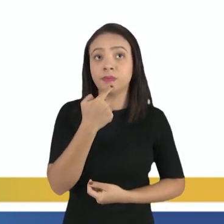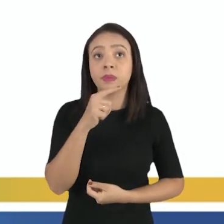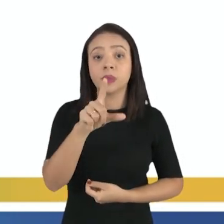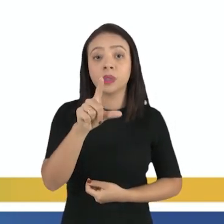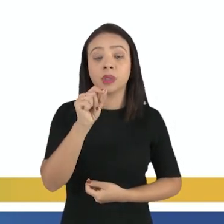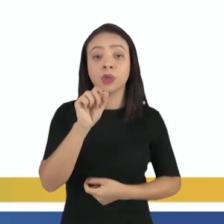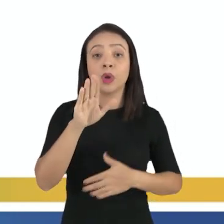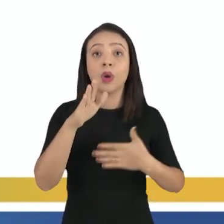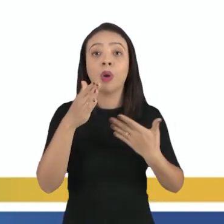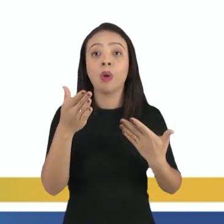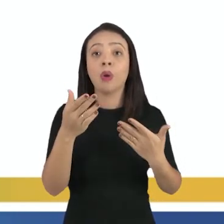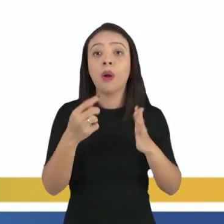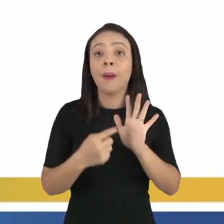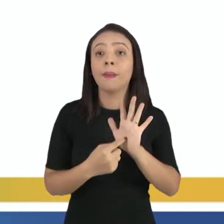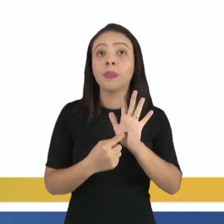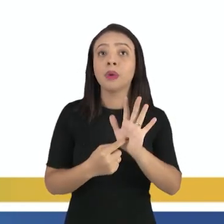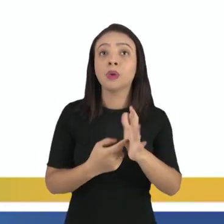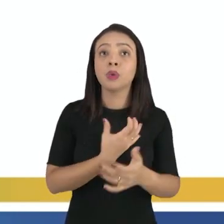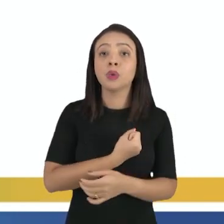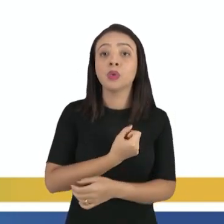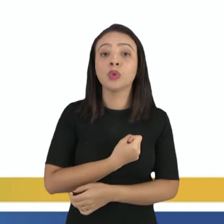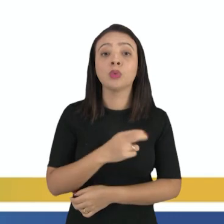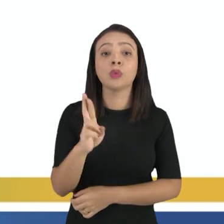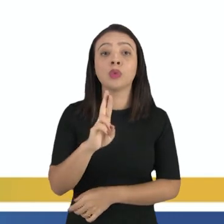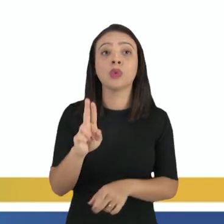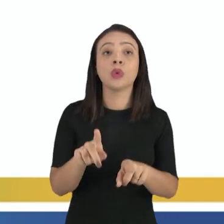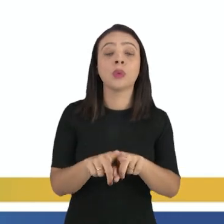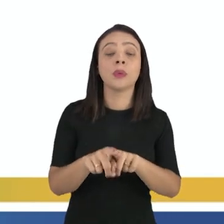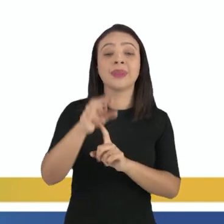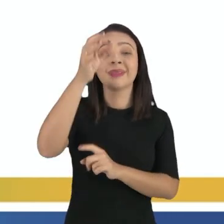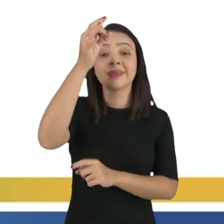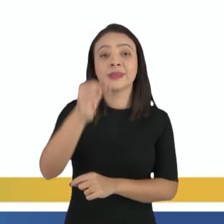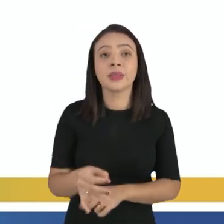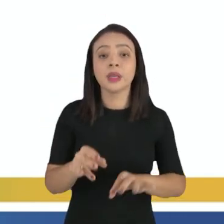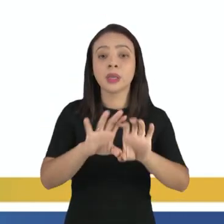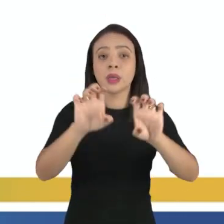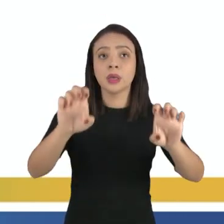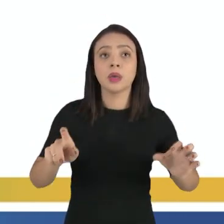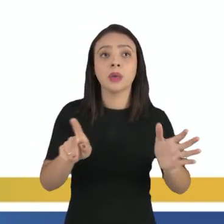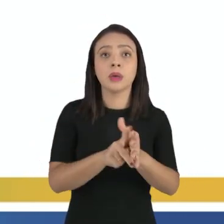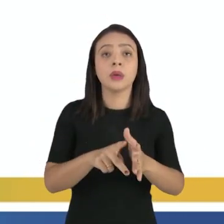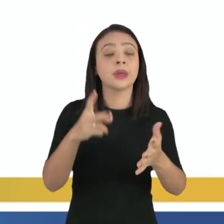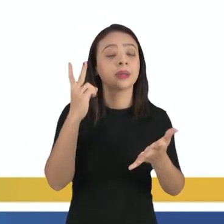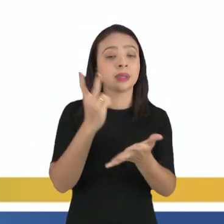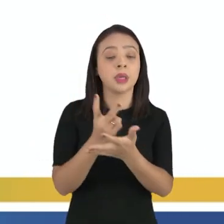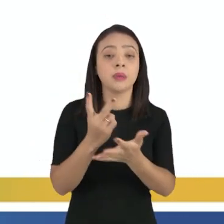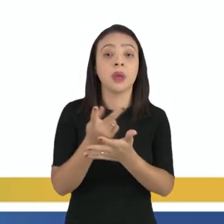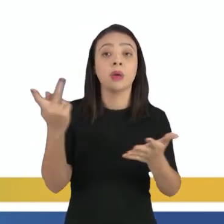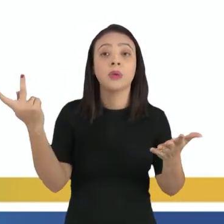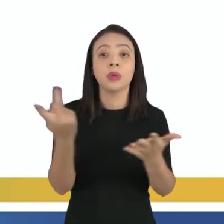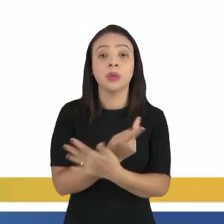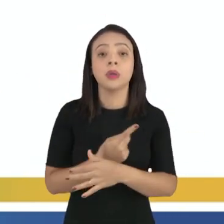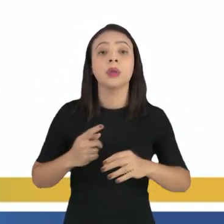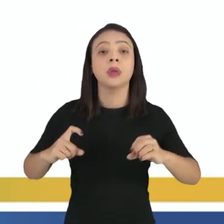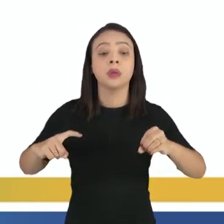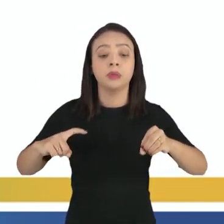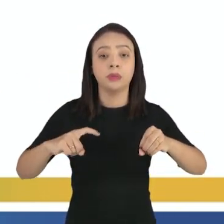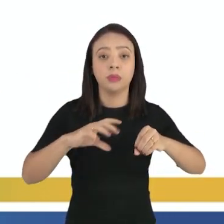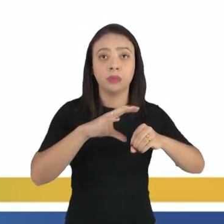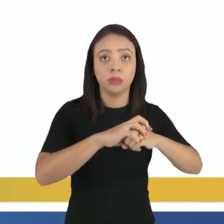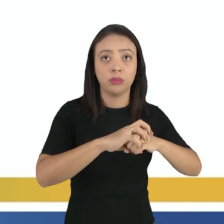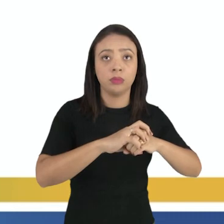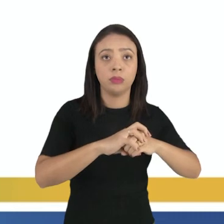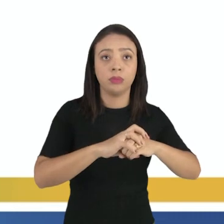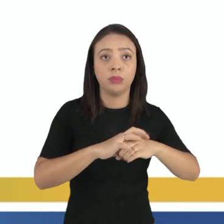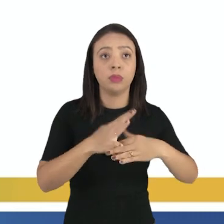marque a alternativa que indica o número e o nome correto da estrutura onde normalmente ocorre o processo de fecundação.